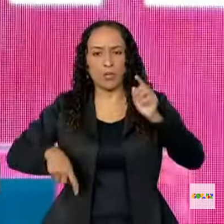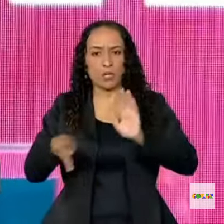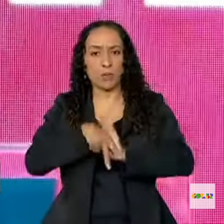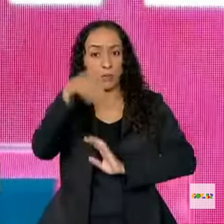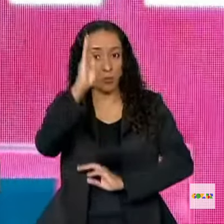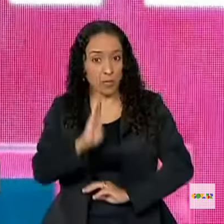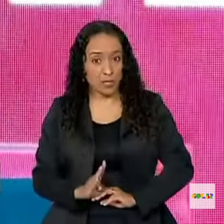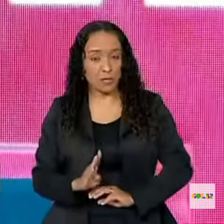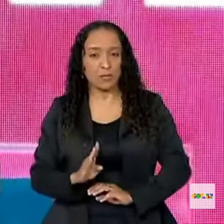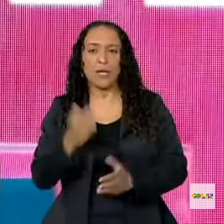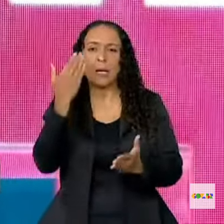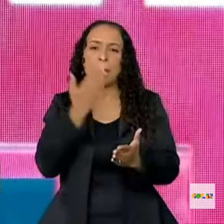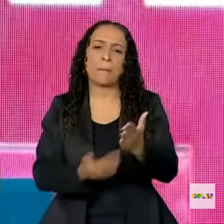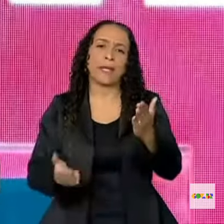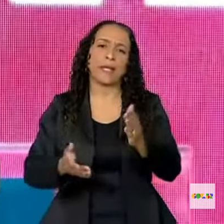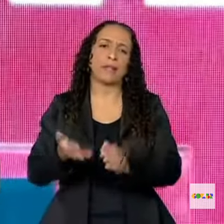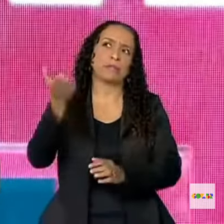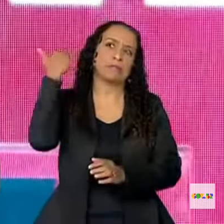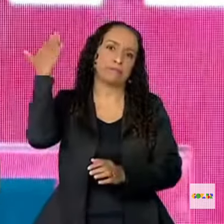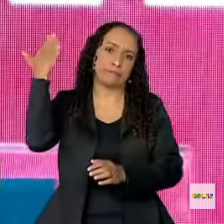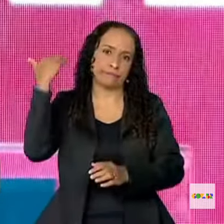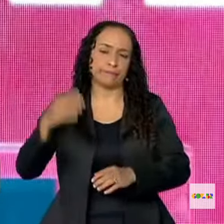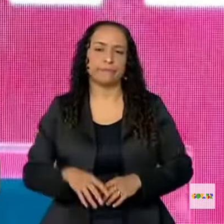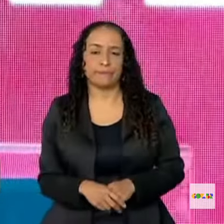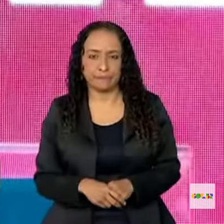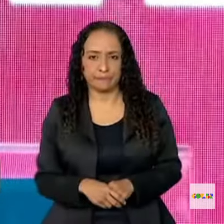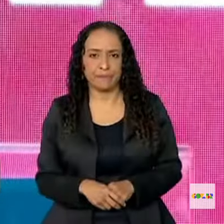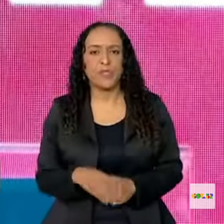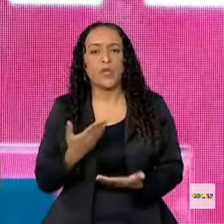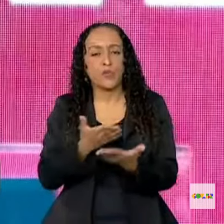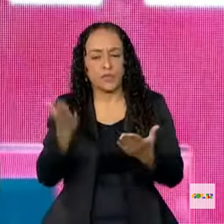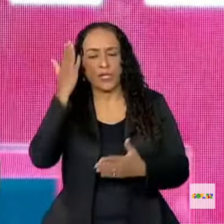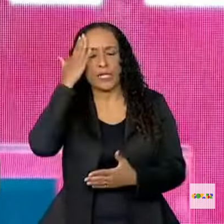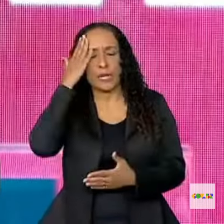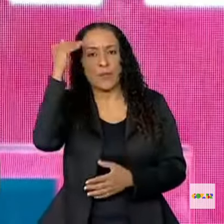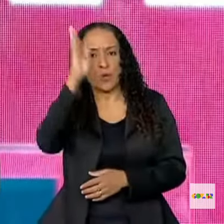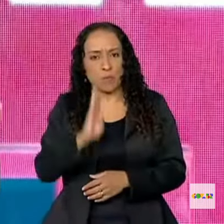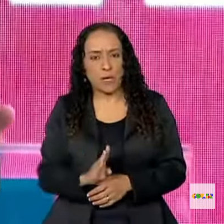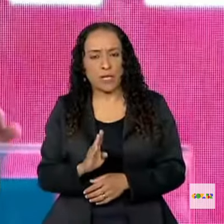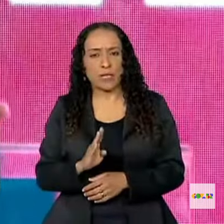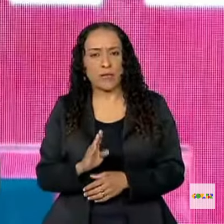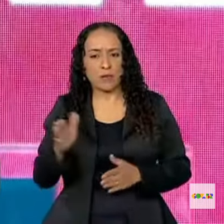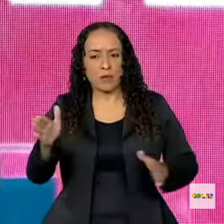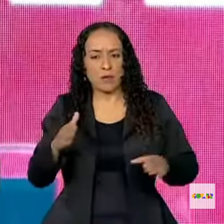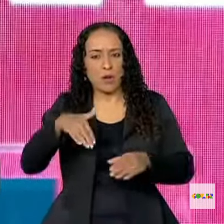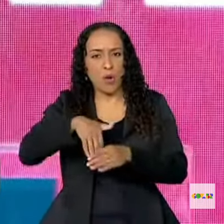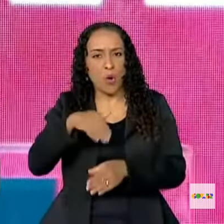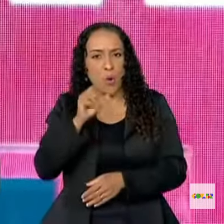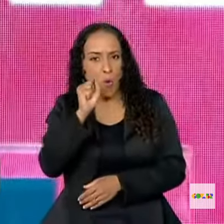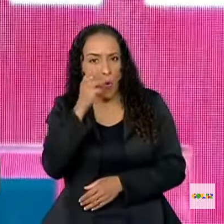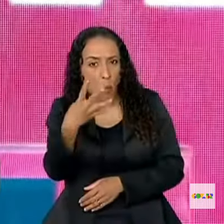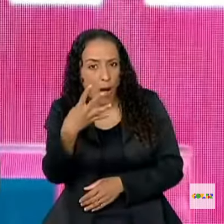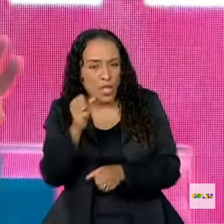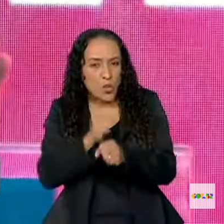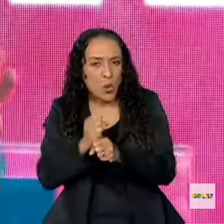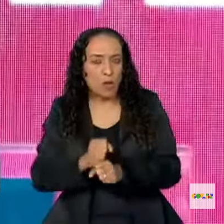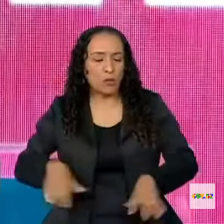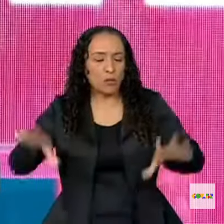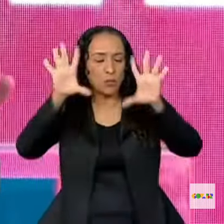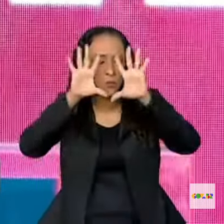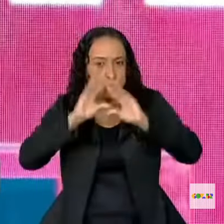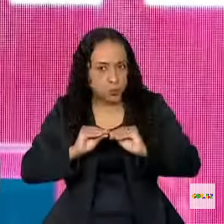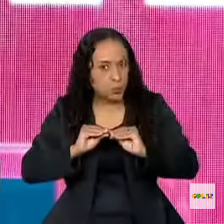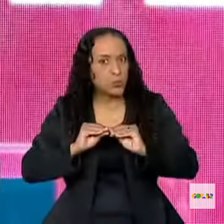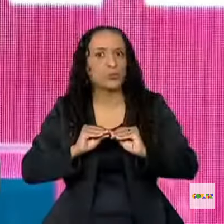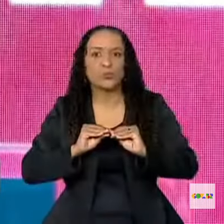Brasil que perdeu a civilidade vocês sabem que o Brasil passou 4 anos no oscurantismo ou